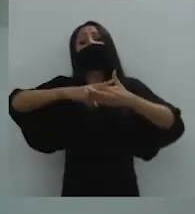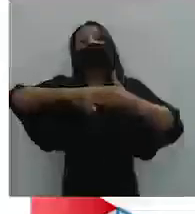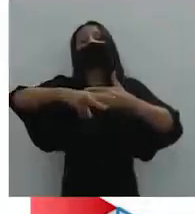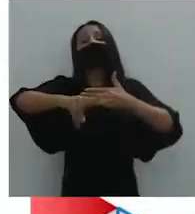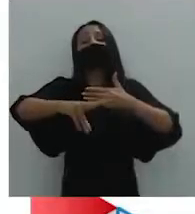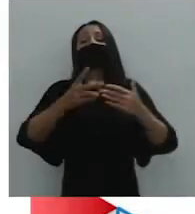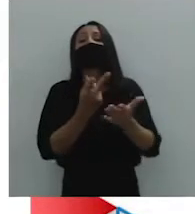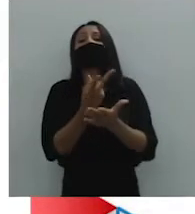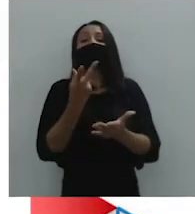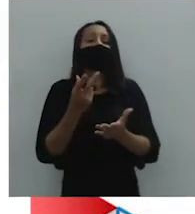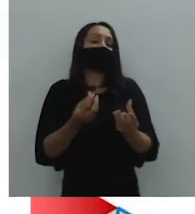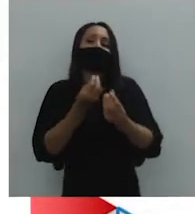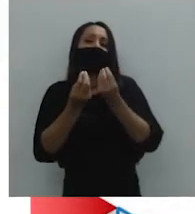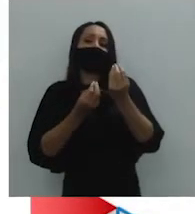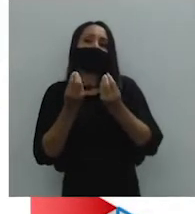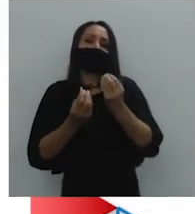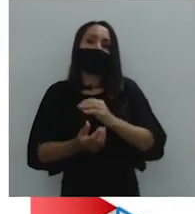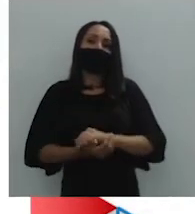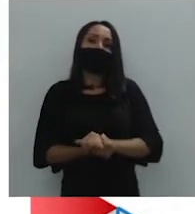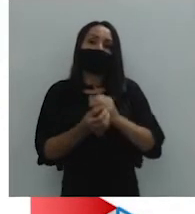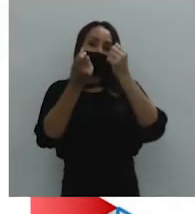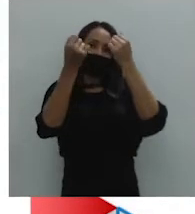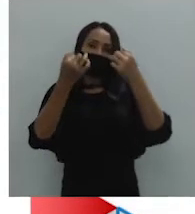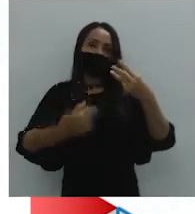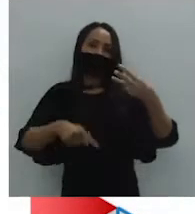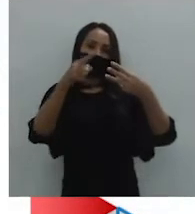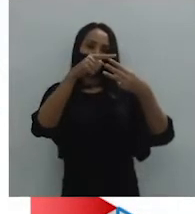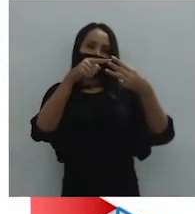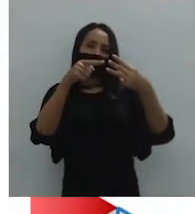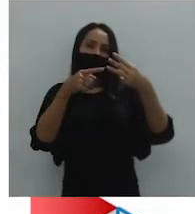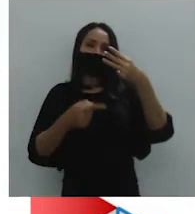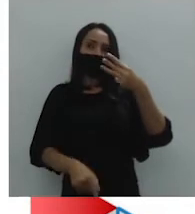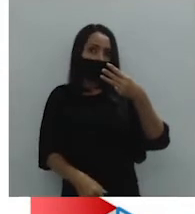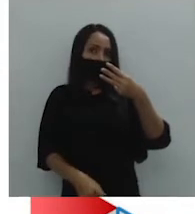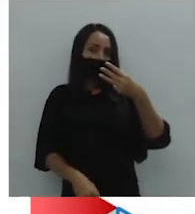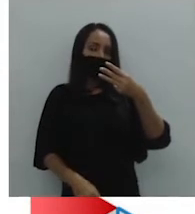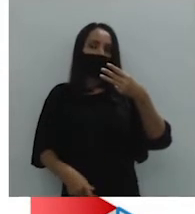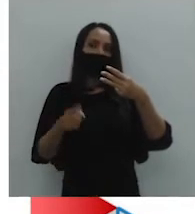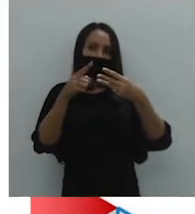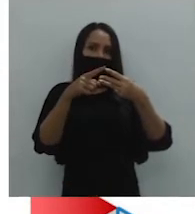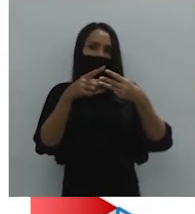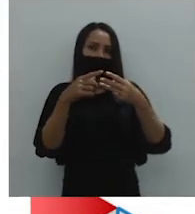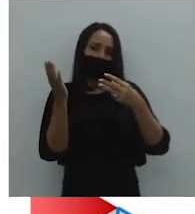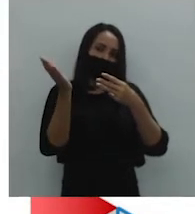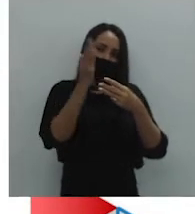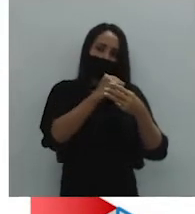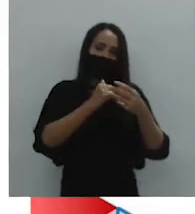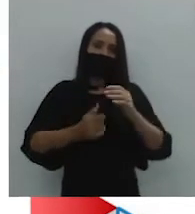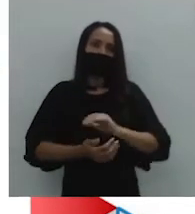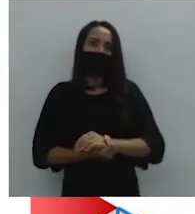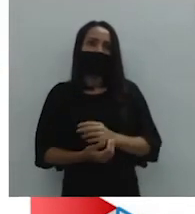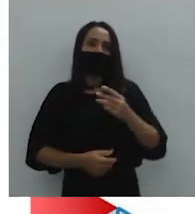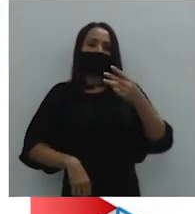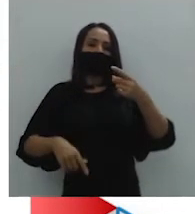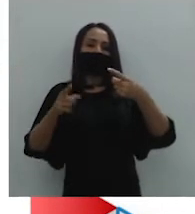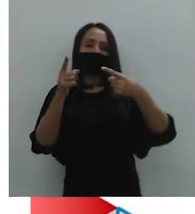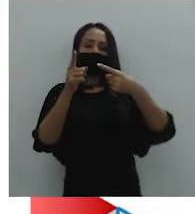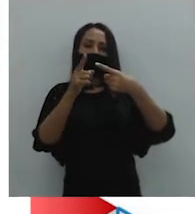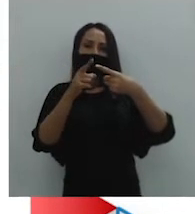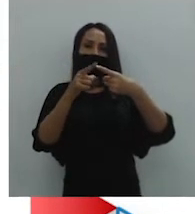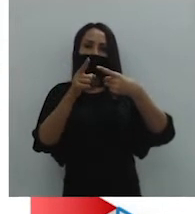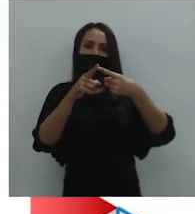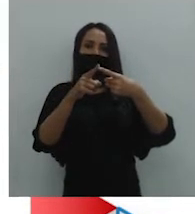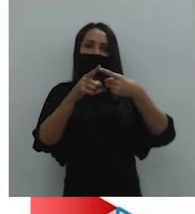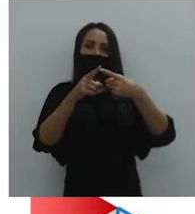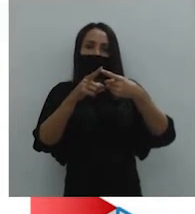isso, certo? Eu frisei aqui 3 pontos para vocês. Vamos acompanhar comigo. A primeira delas é